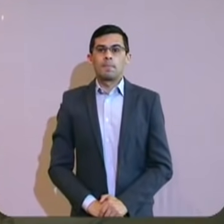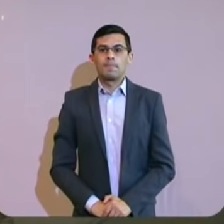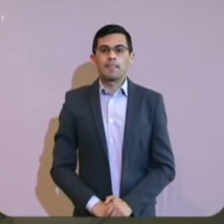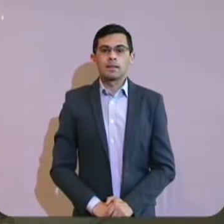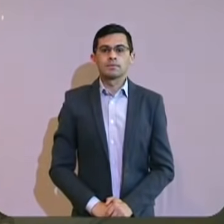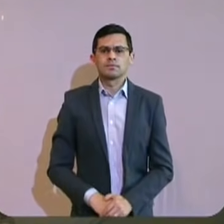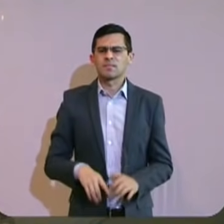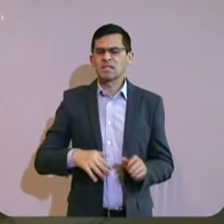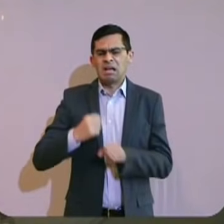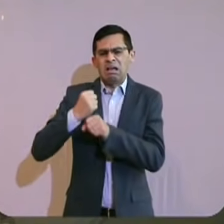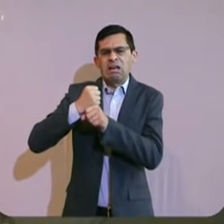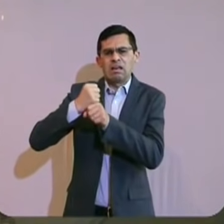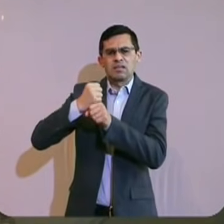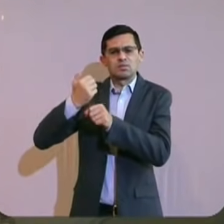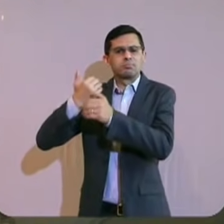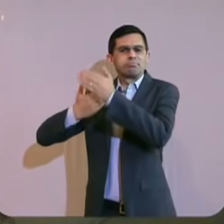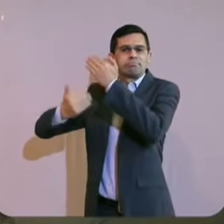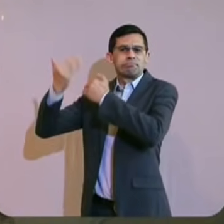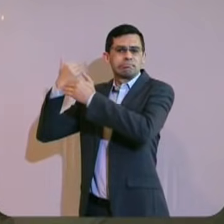Há vários anos atrás,